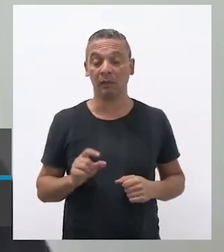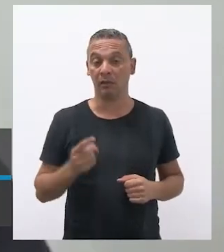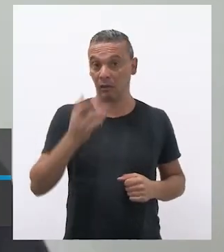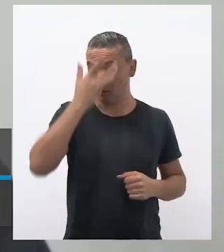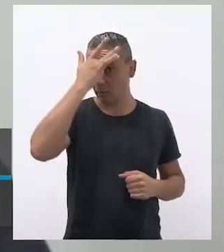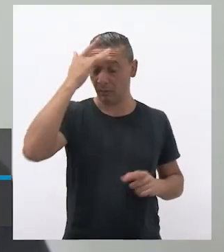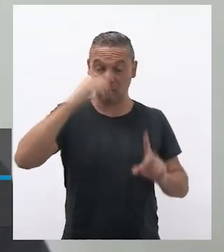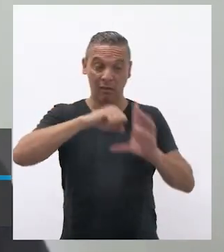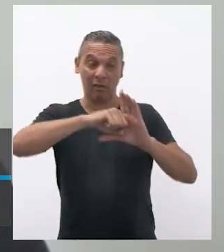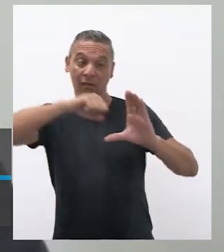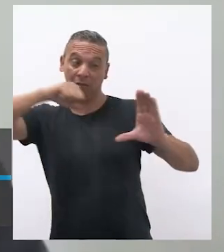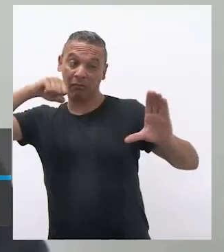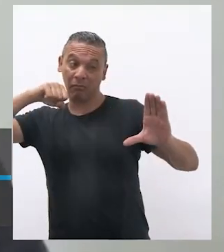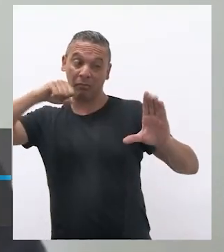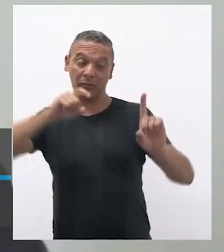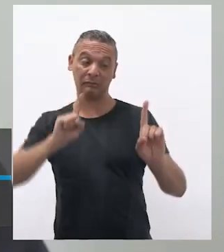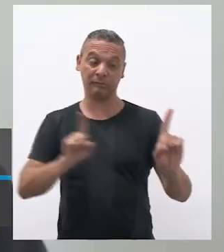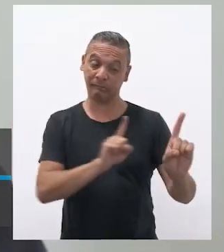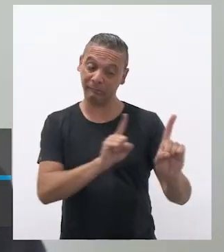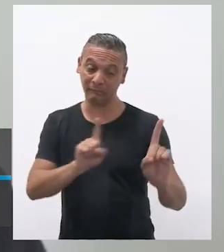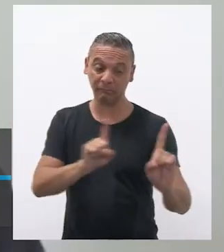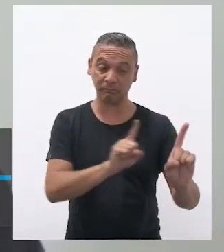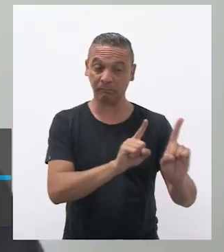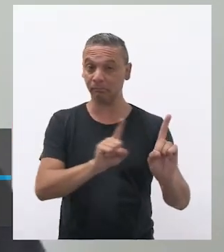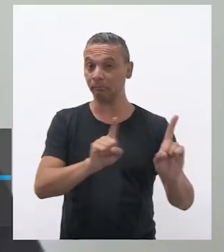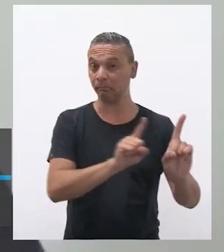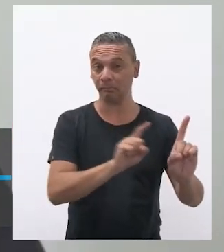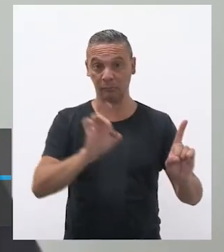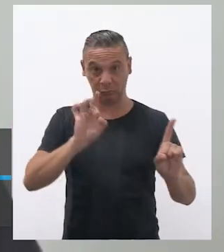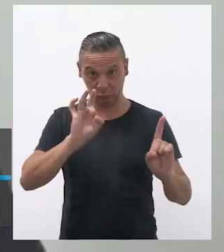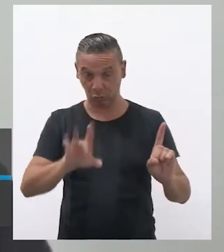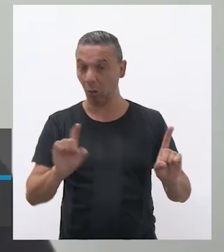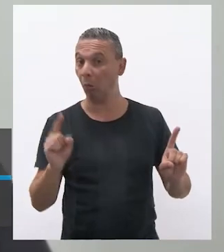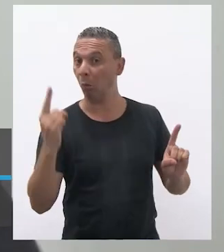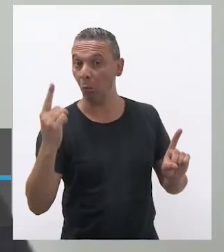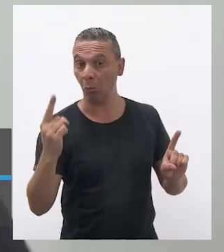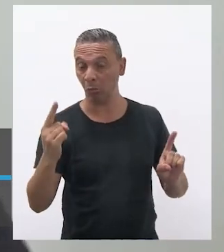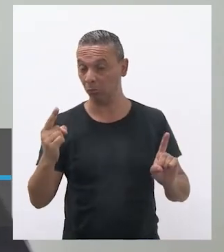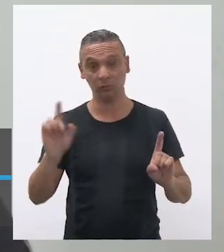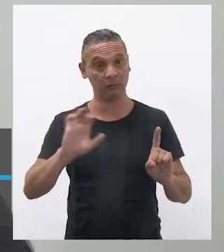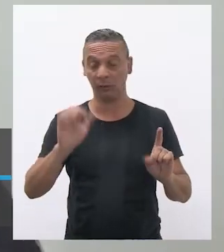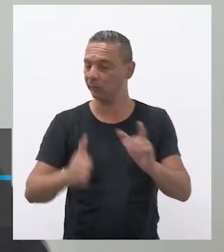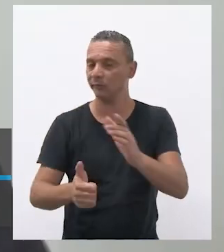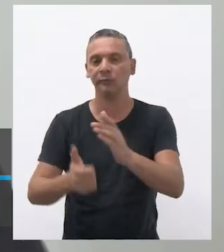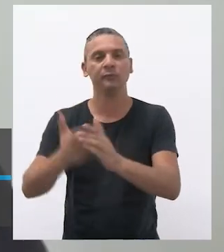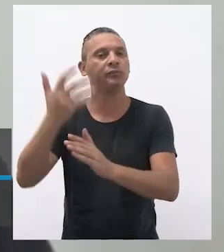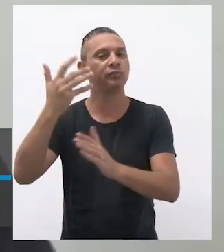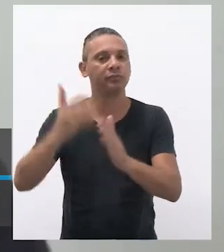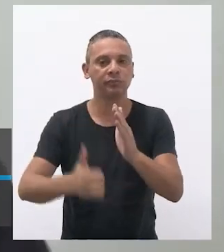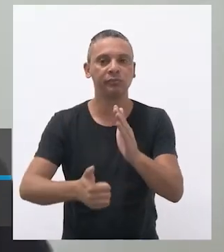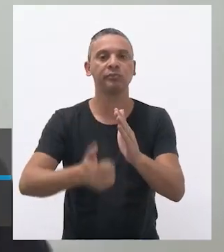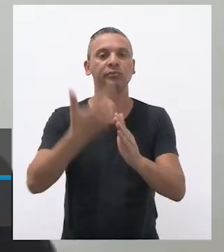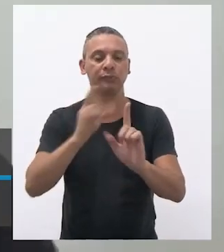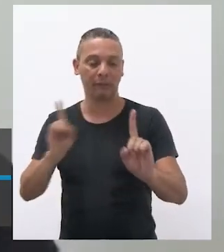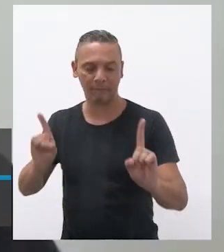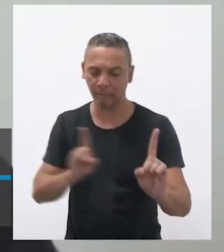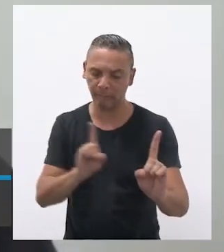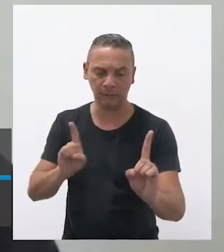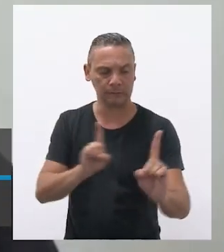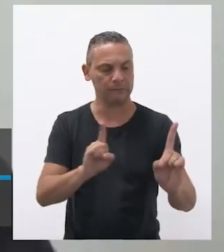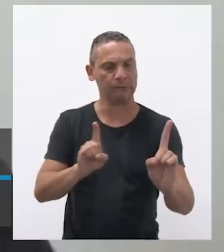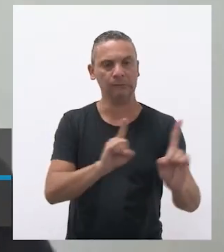pessoas para que ela se volte unicamente para ele, né? Então, nesse caso,